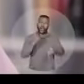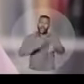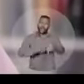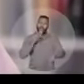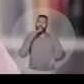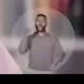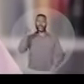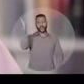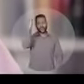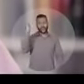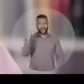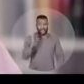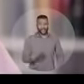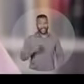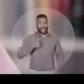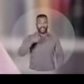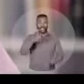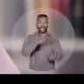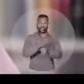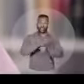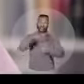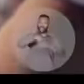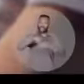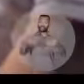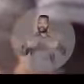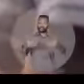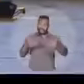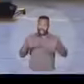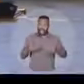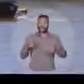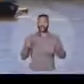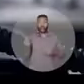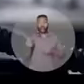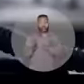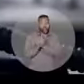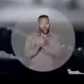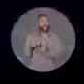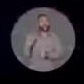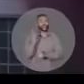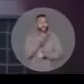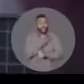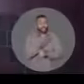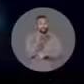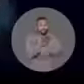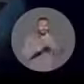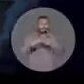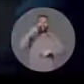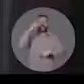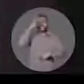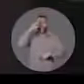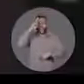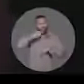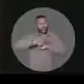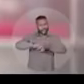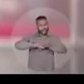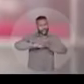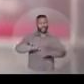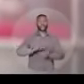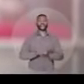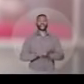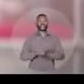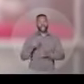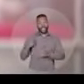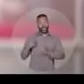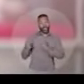Brasil. Fiquei 7 anos no ministério e juntos fizemos a maior revolução da história da educação. Eu e o Fernando